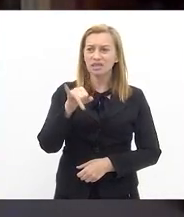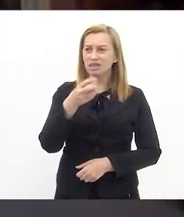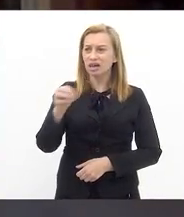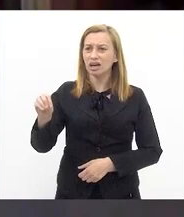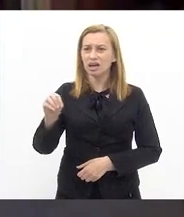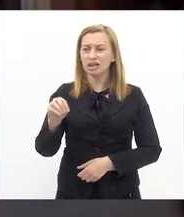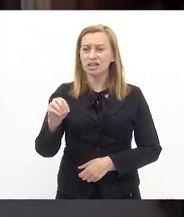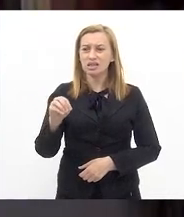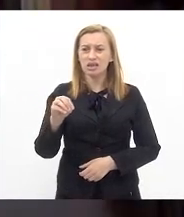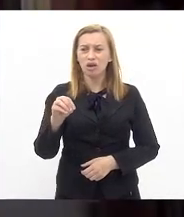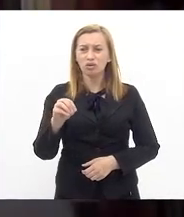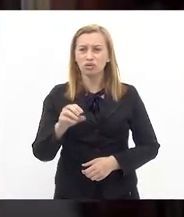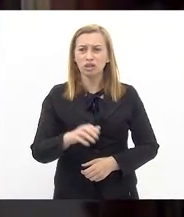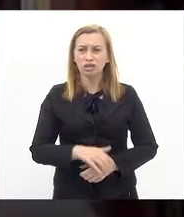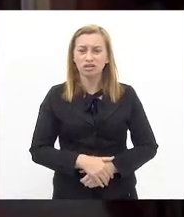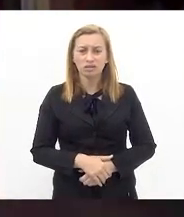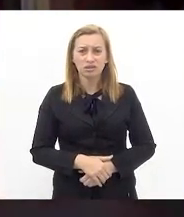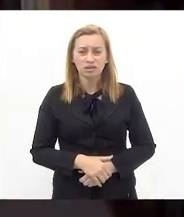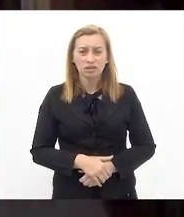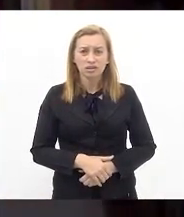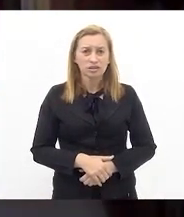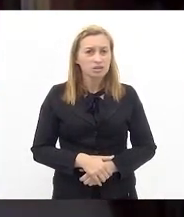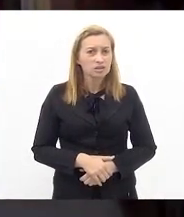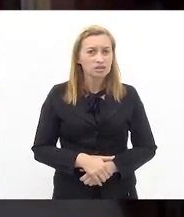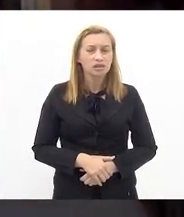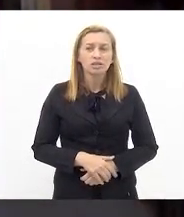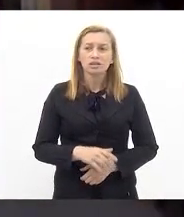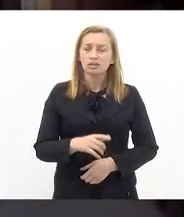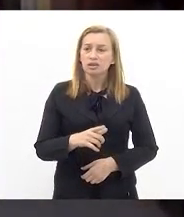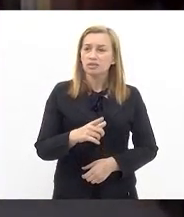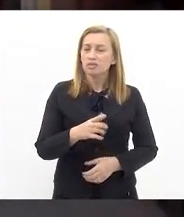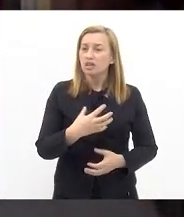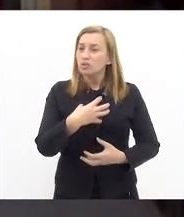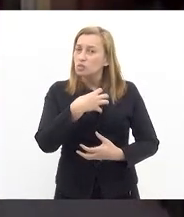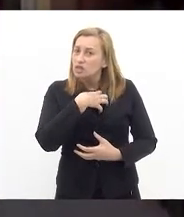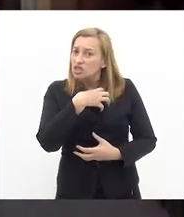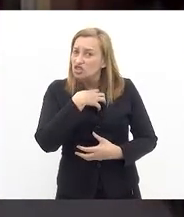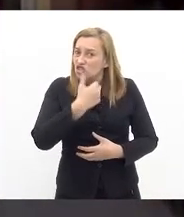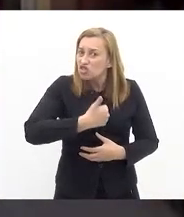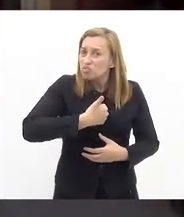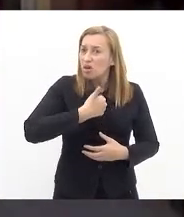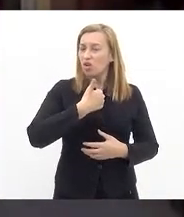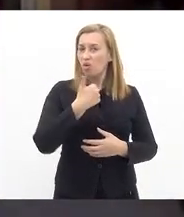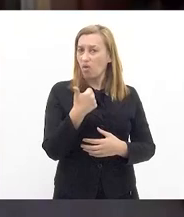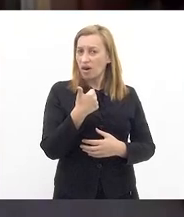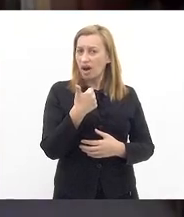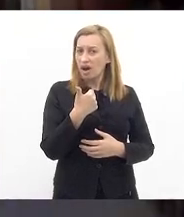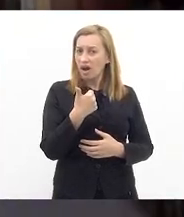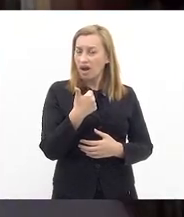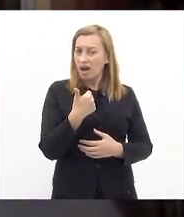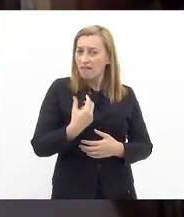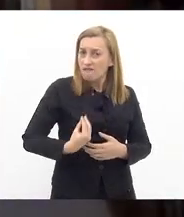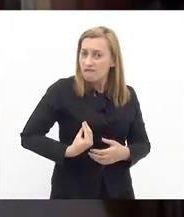realmente, se ele viesse no sentido de melhorar a condição de vida